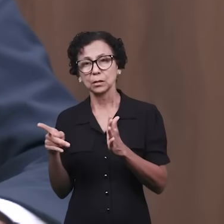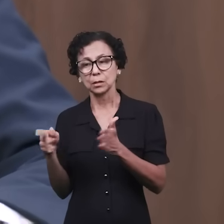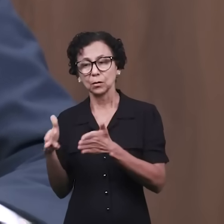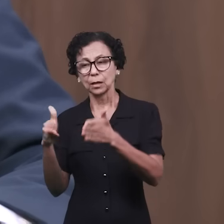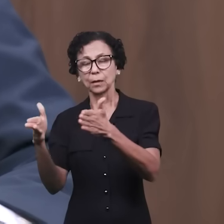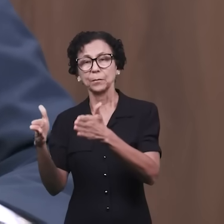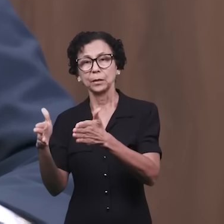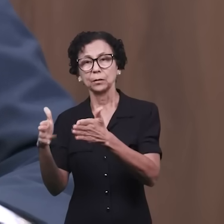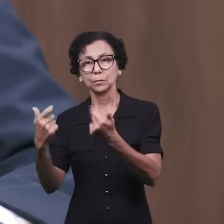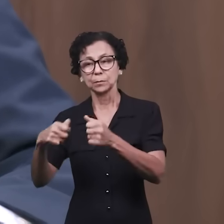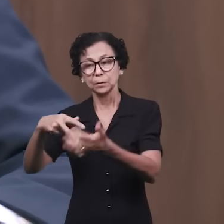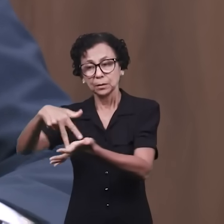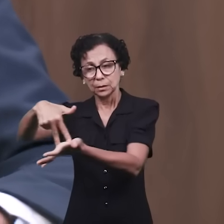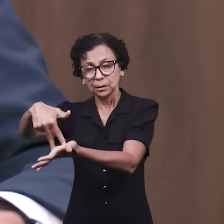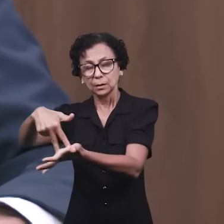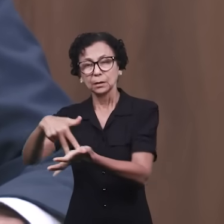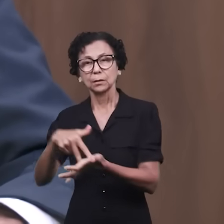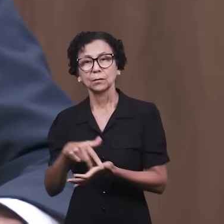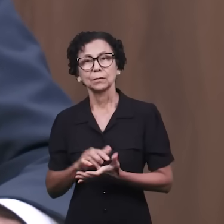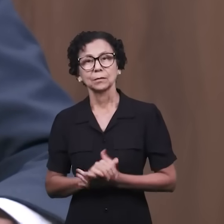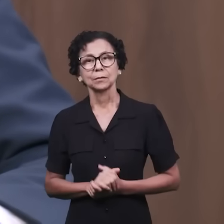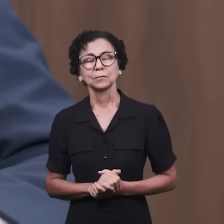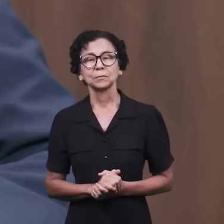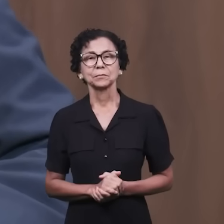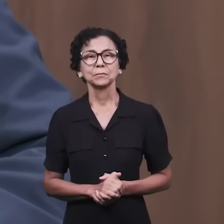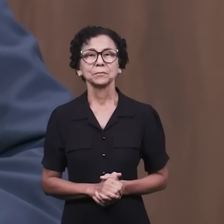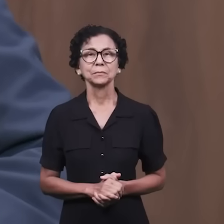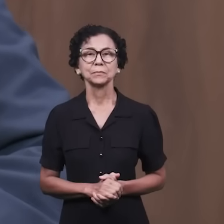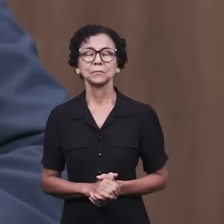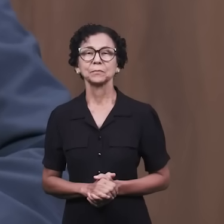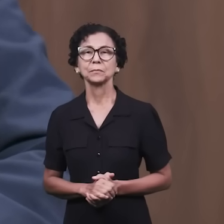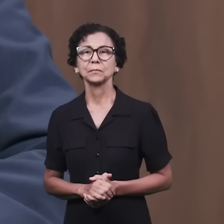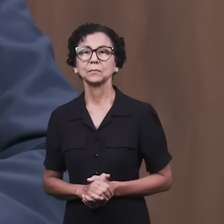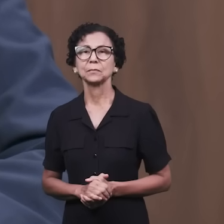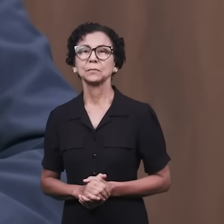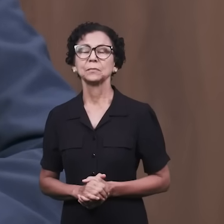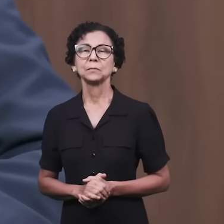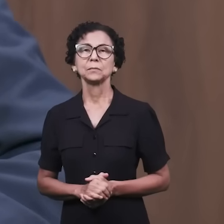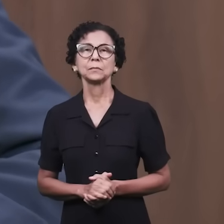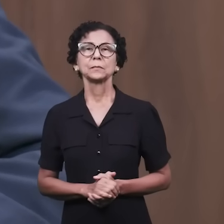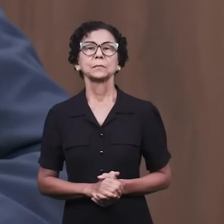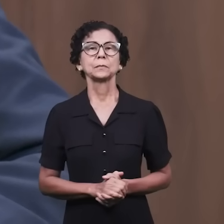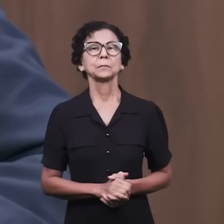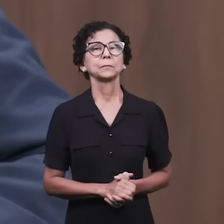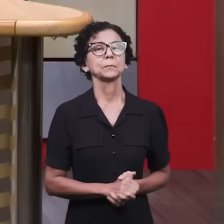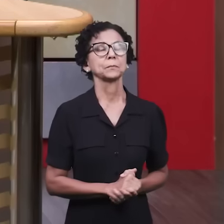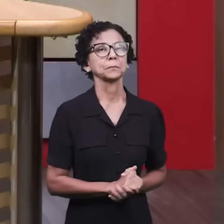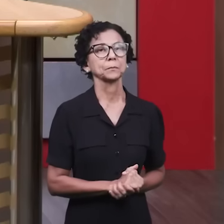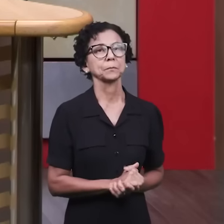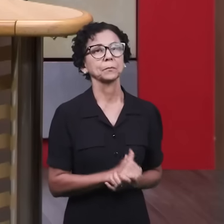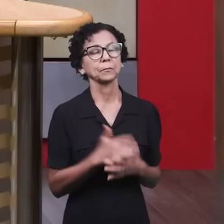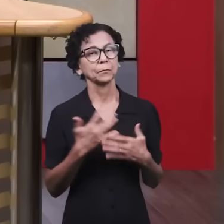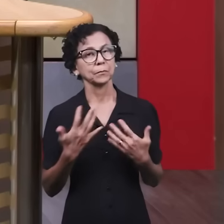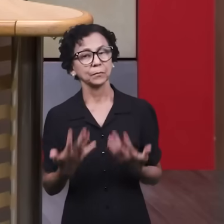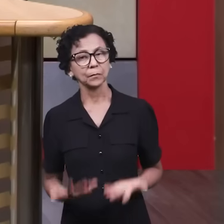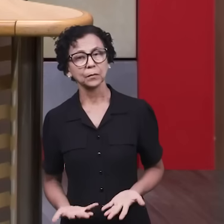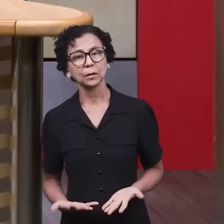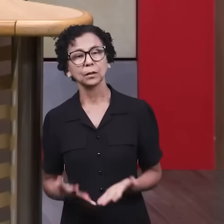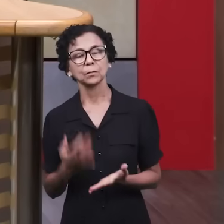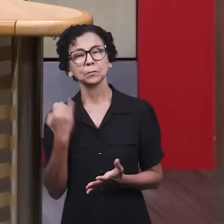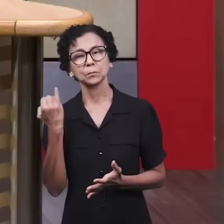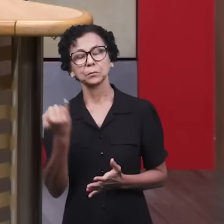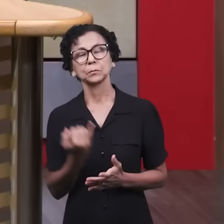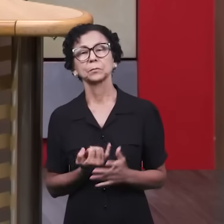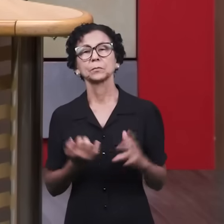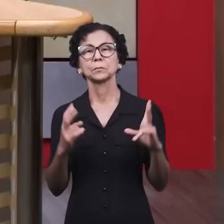a cada dia a nós. Então, é isso que foi para nós tratarmos desses dois programas. Amém.